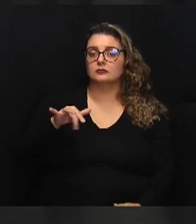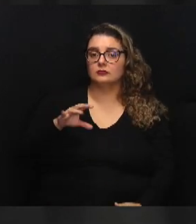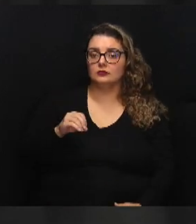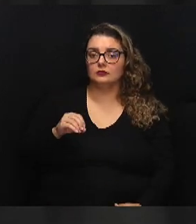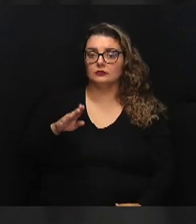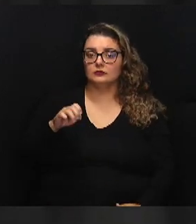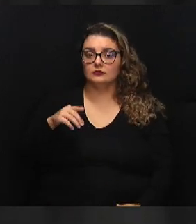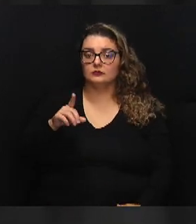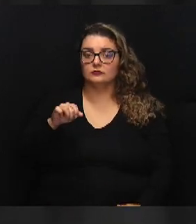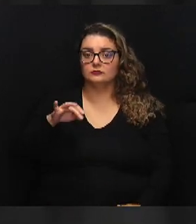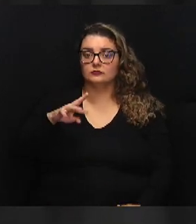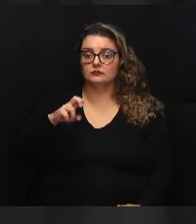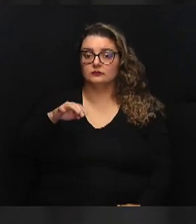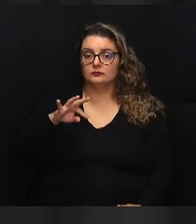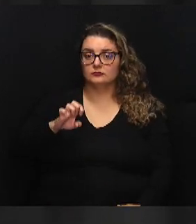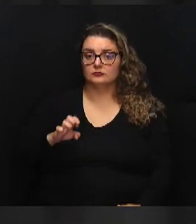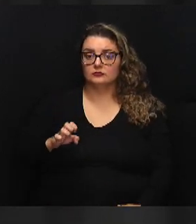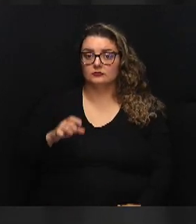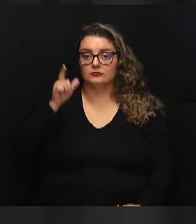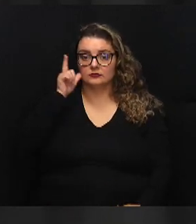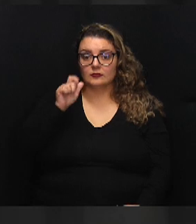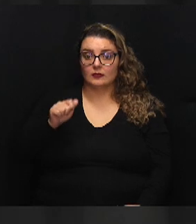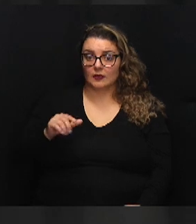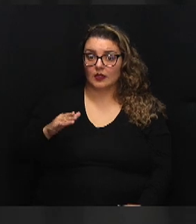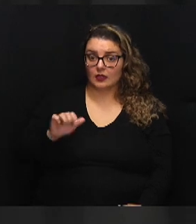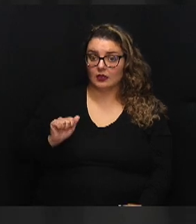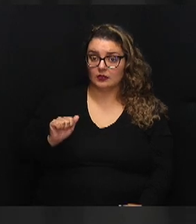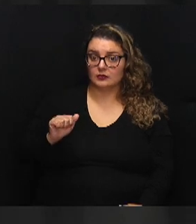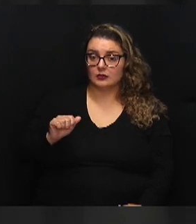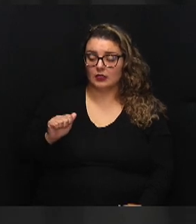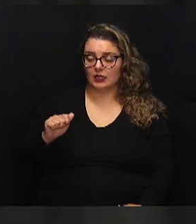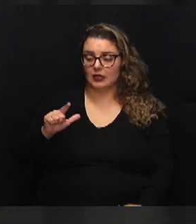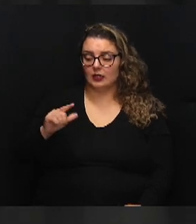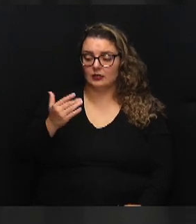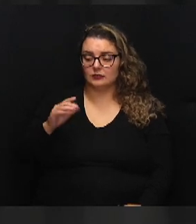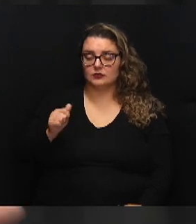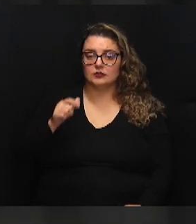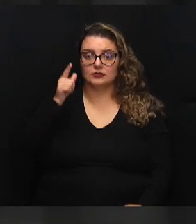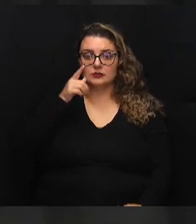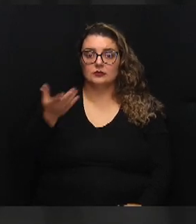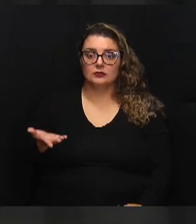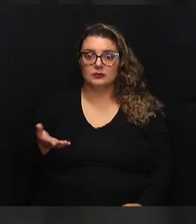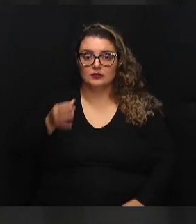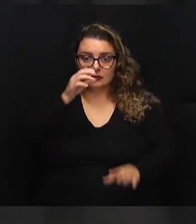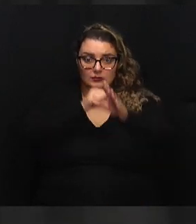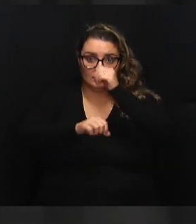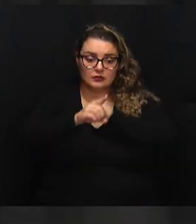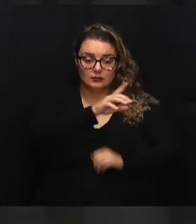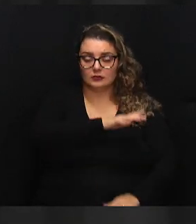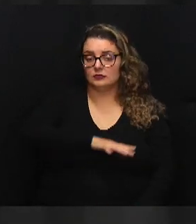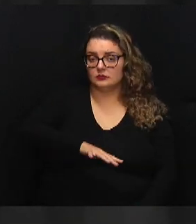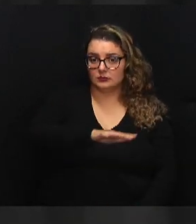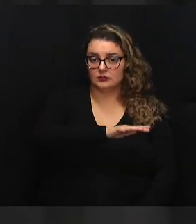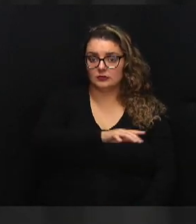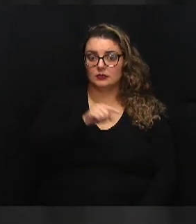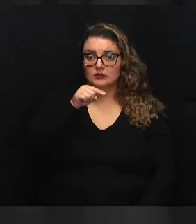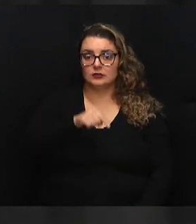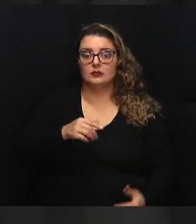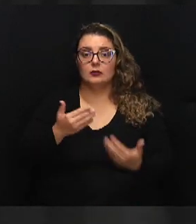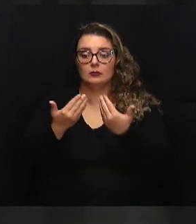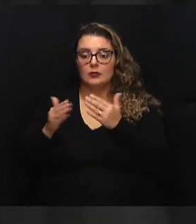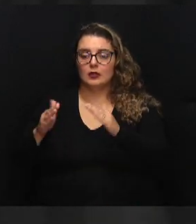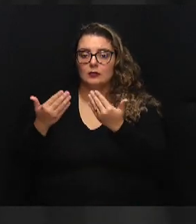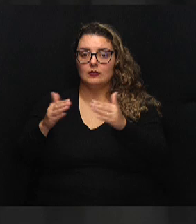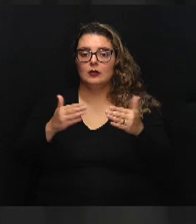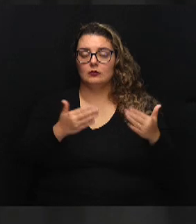a gente conseguisse aquela alça que nós temos hoje. E aí você vai aprendendo, ali no distrito de Nova Aparecida. E isso foi abrindo as minhas portas.